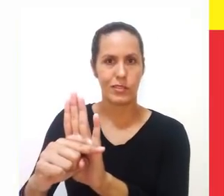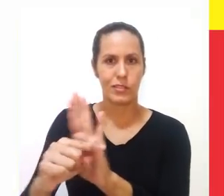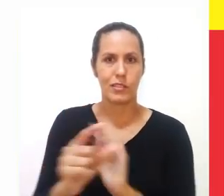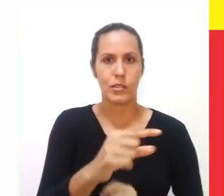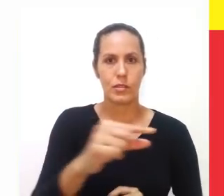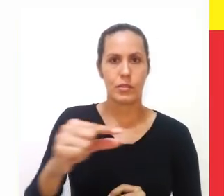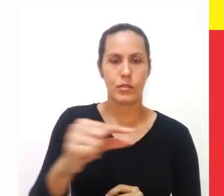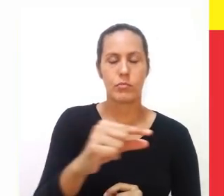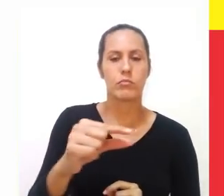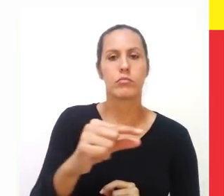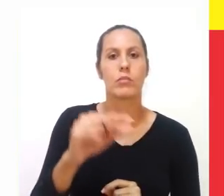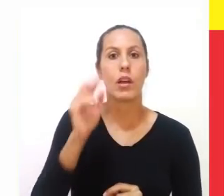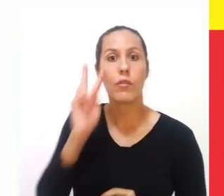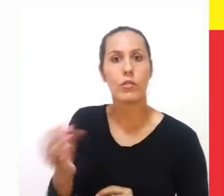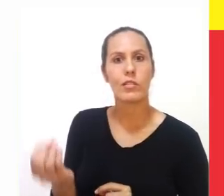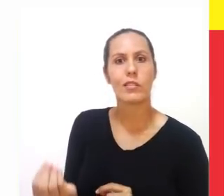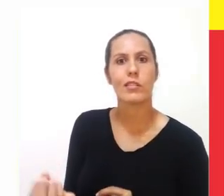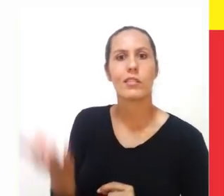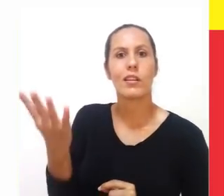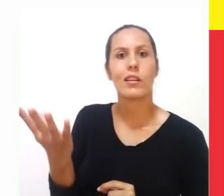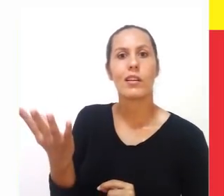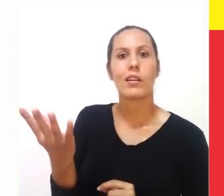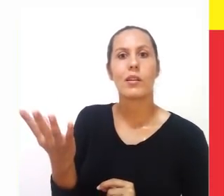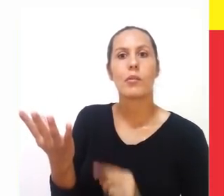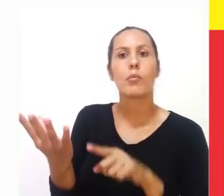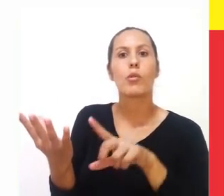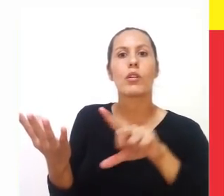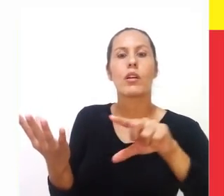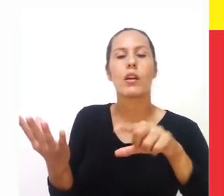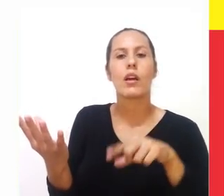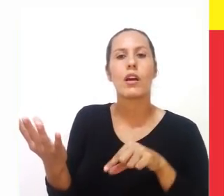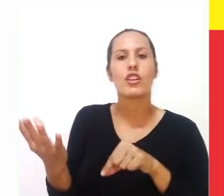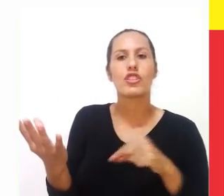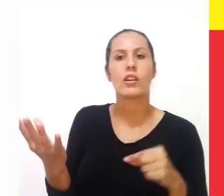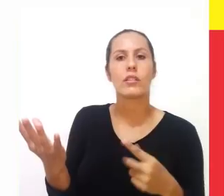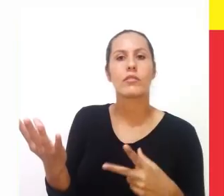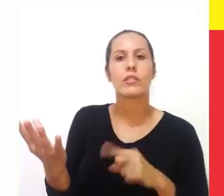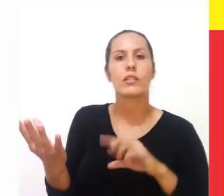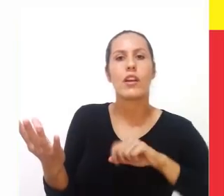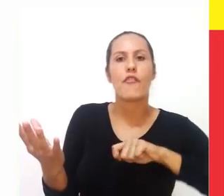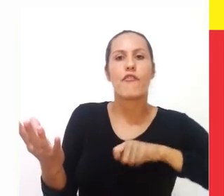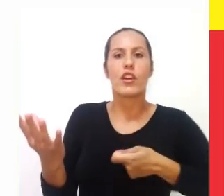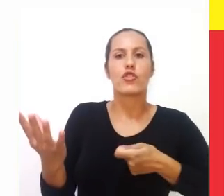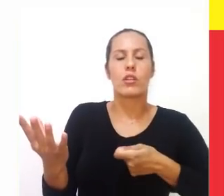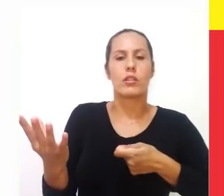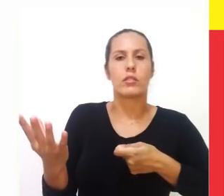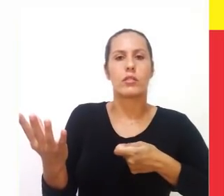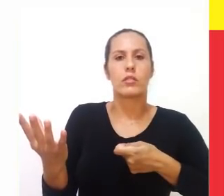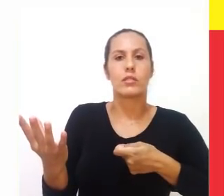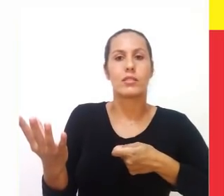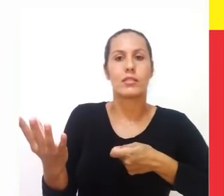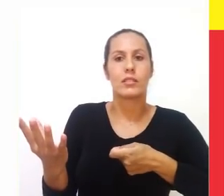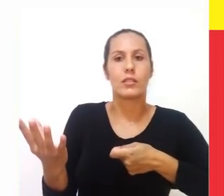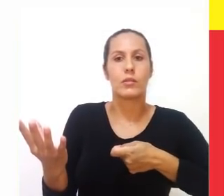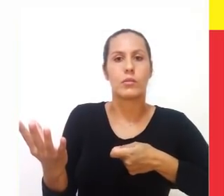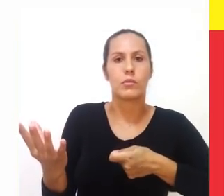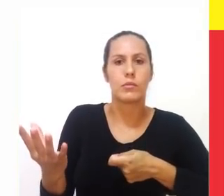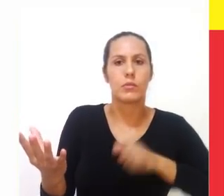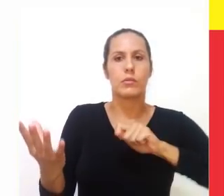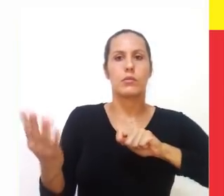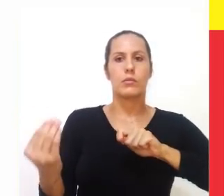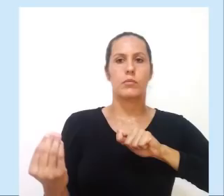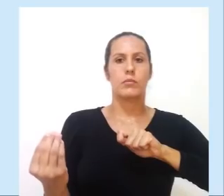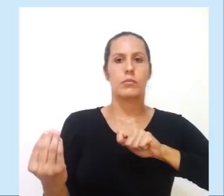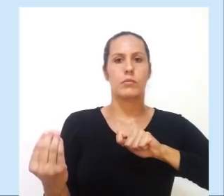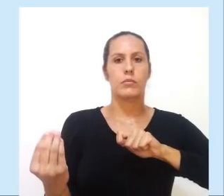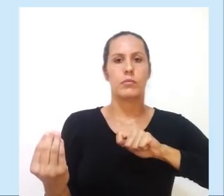vê a lâmpada acesa, porque a chave está fechada. Quando eu desligo a chave, tiro, aí a lâmpada se apaga, ela fica